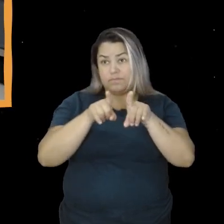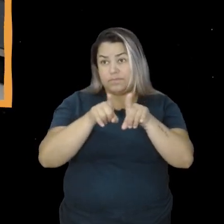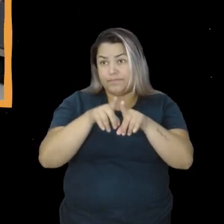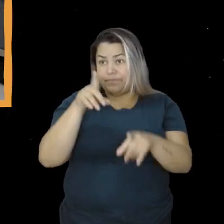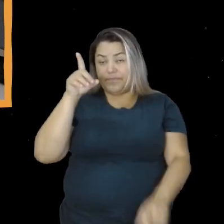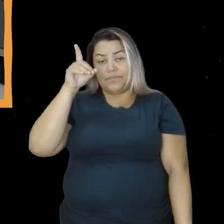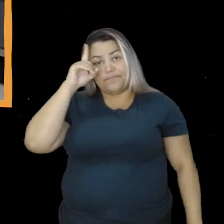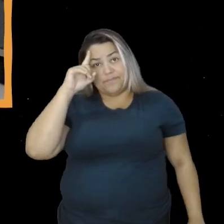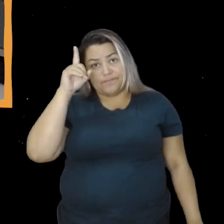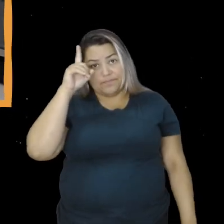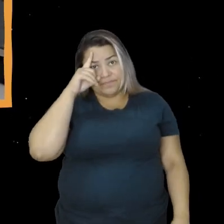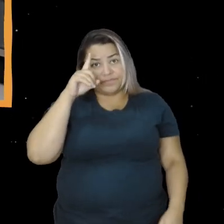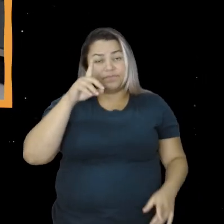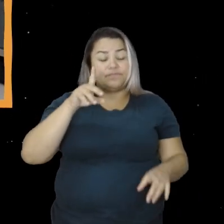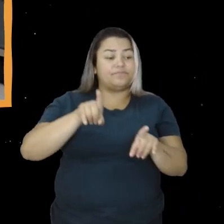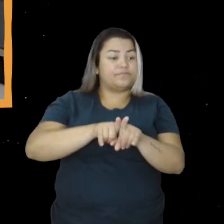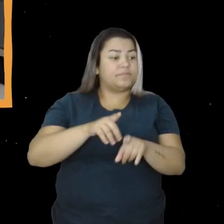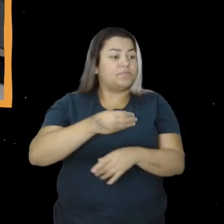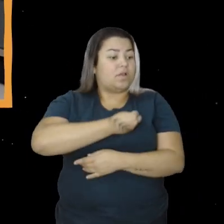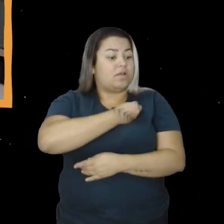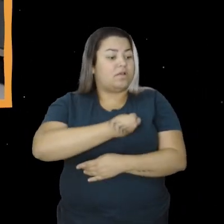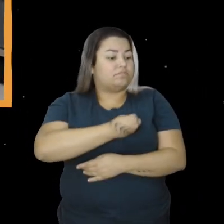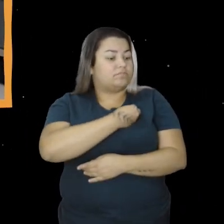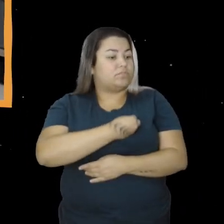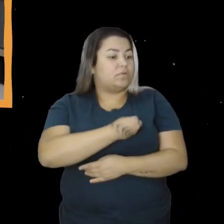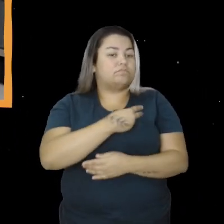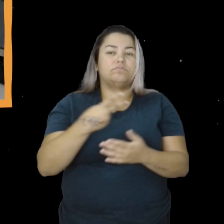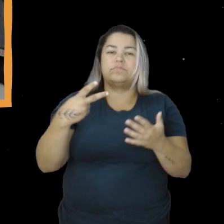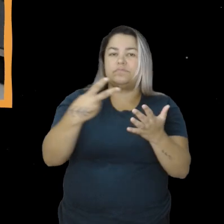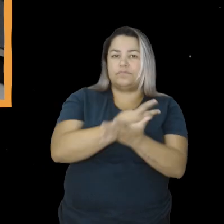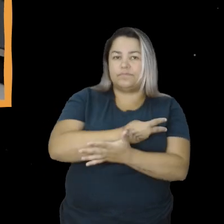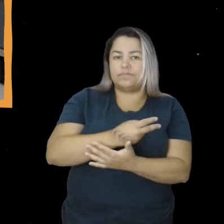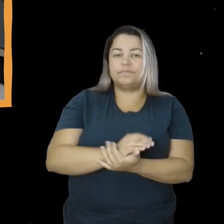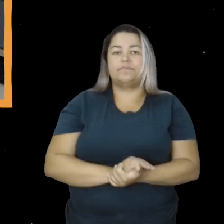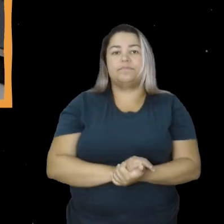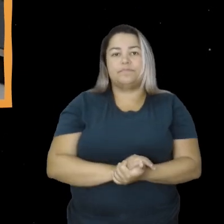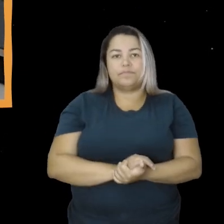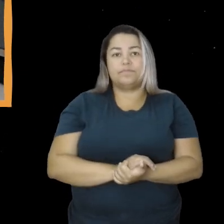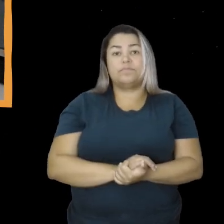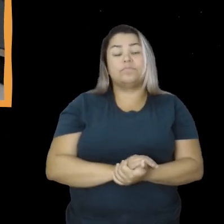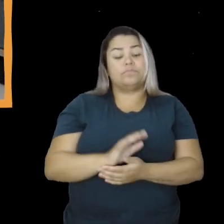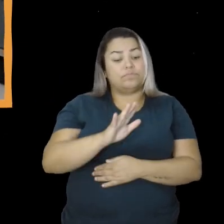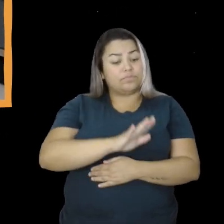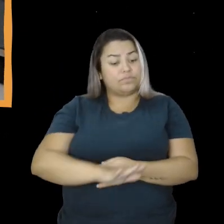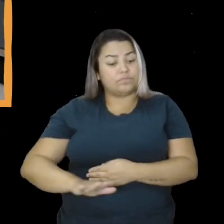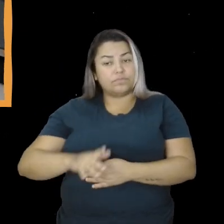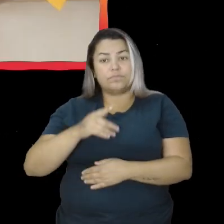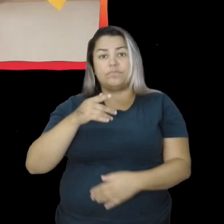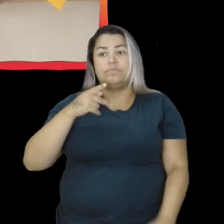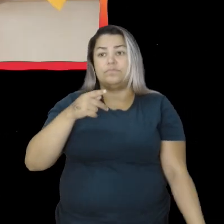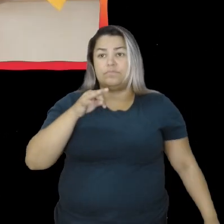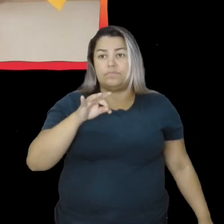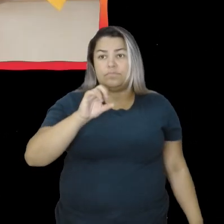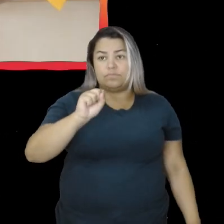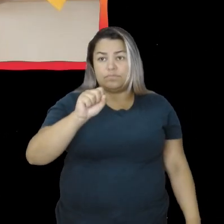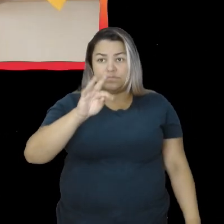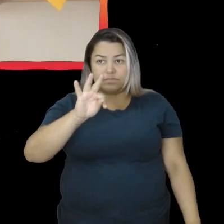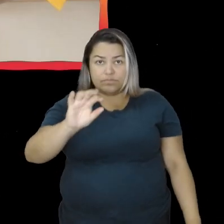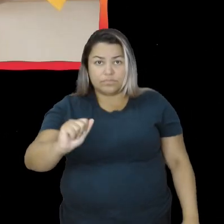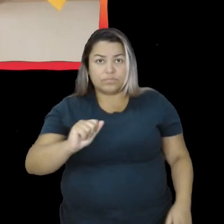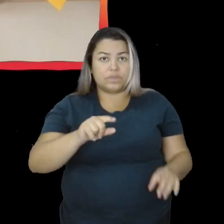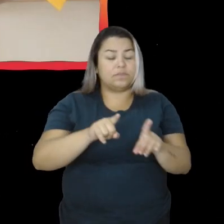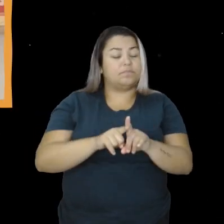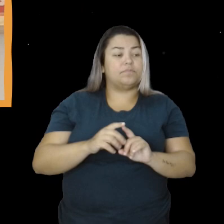continua assim com uma vida tão corrida como foi. Enfim, a tua infância de criança petista. Eu legislo